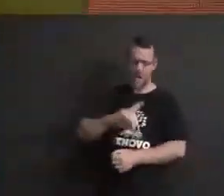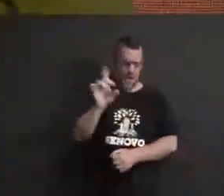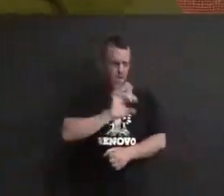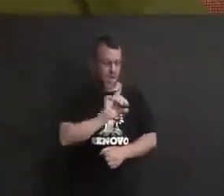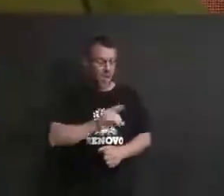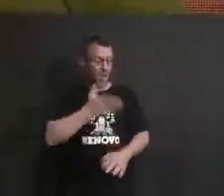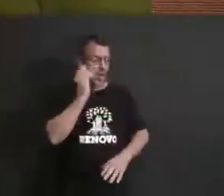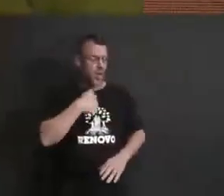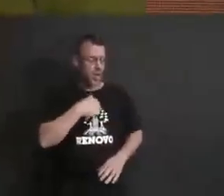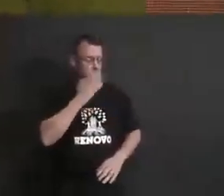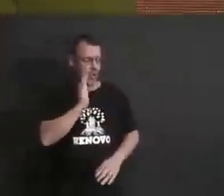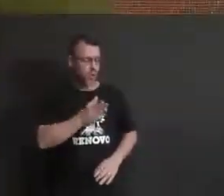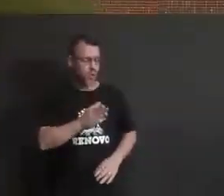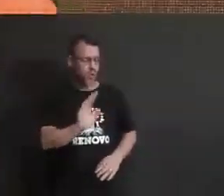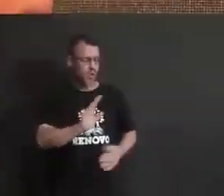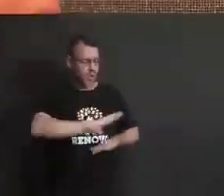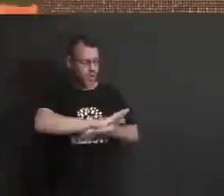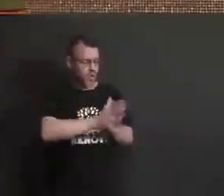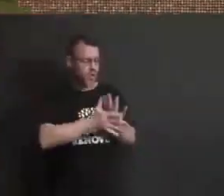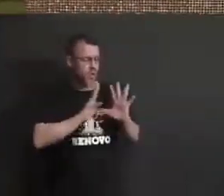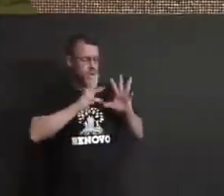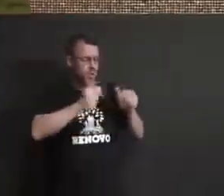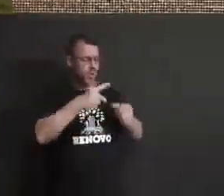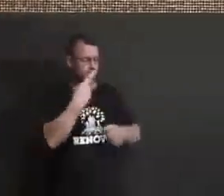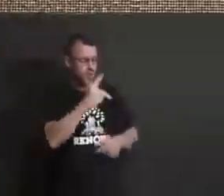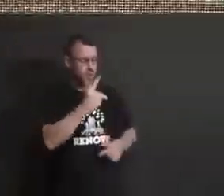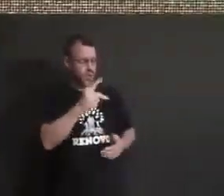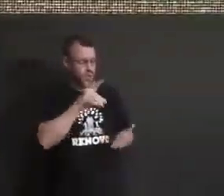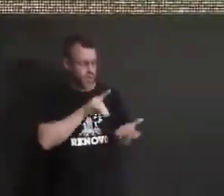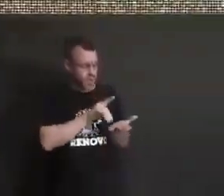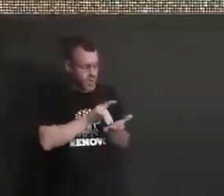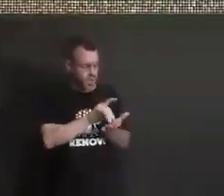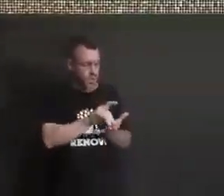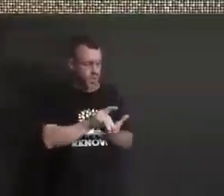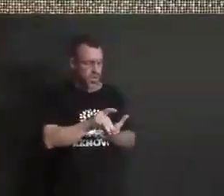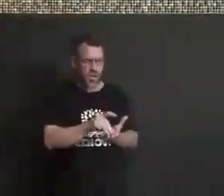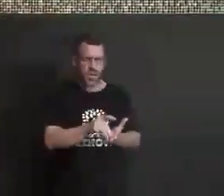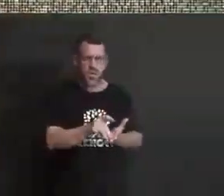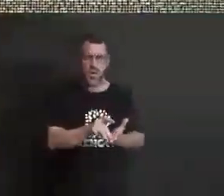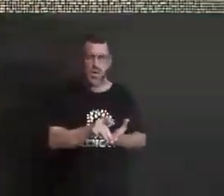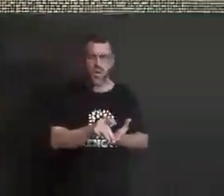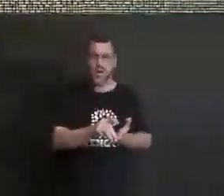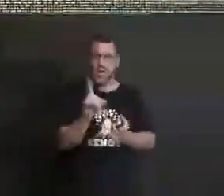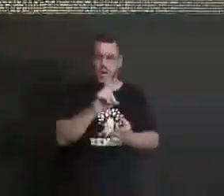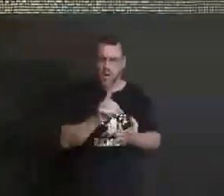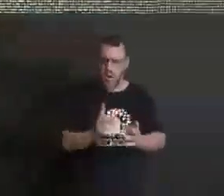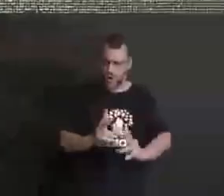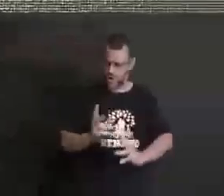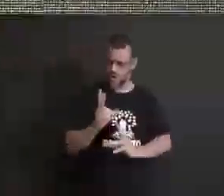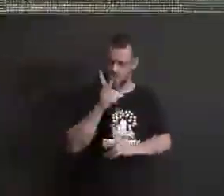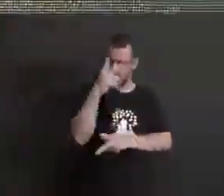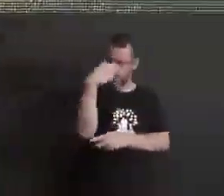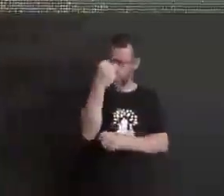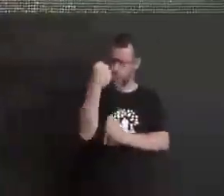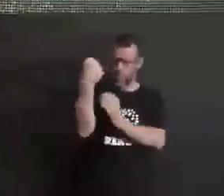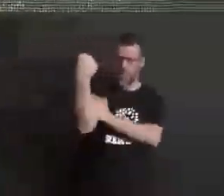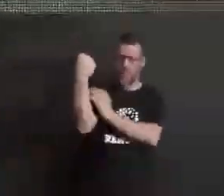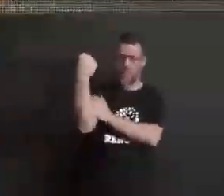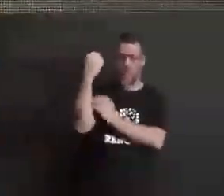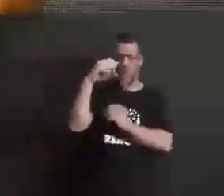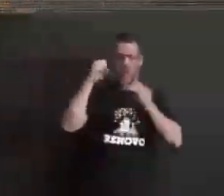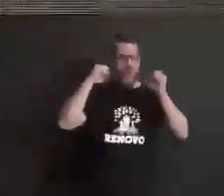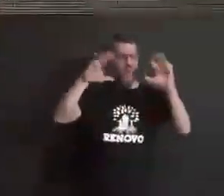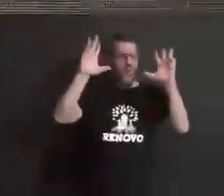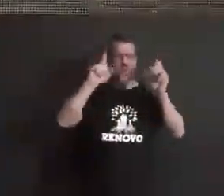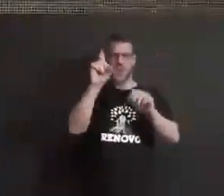Moisés. Então, foi na força do braço de Moisés? Não. Foi na força de um Deus vivo,